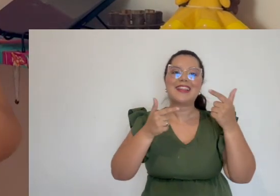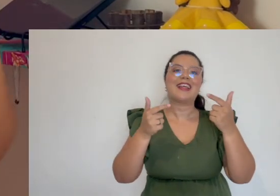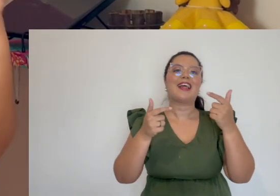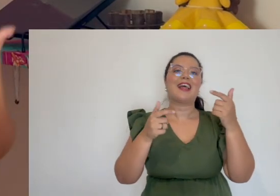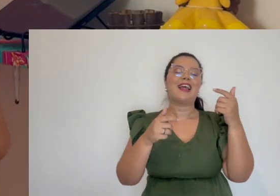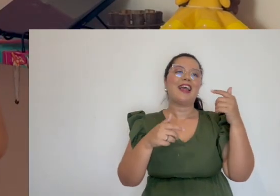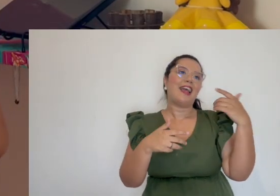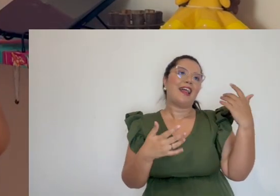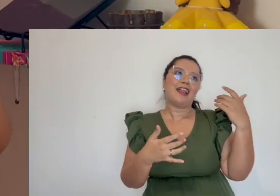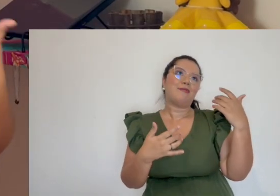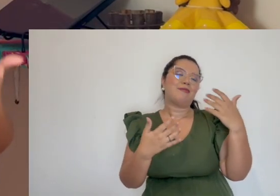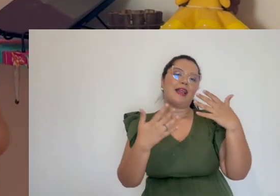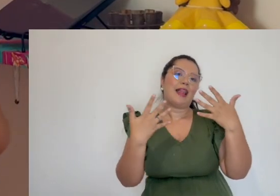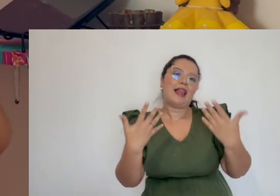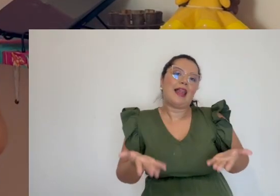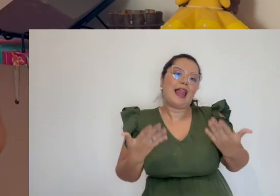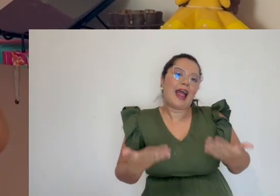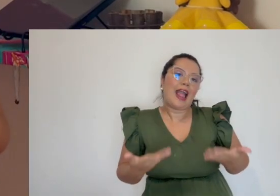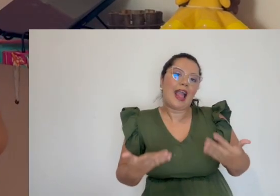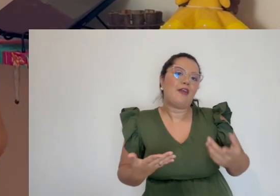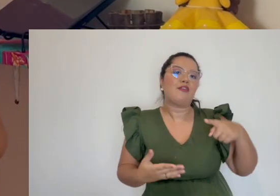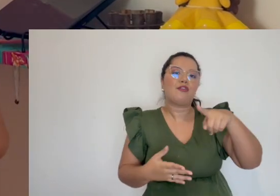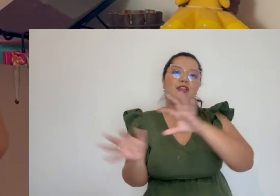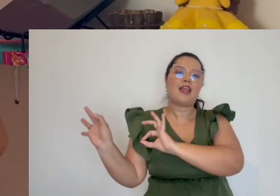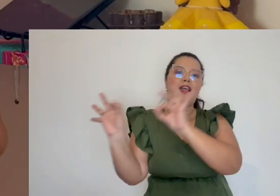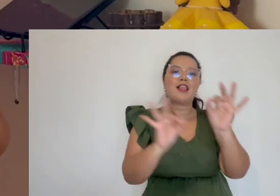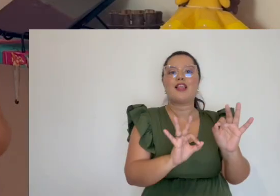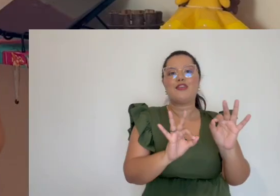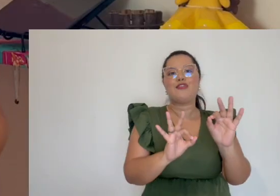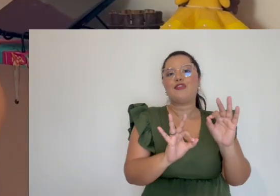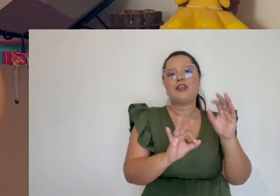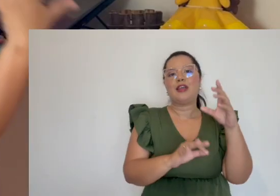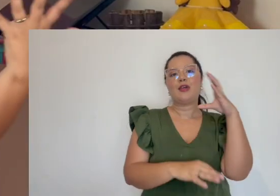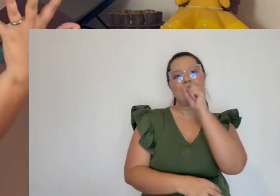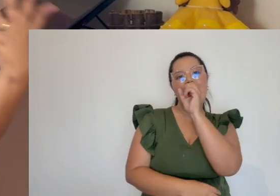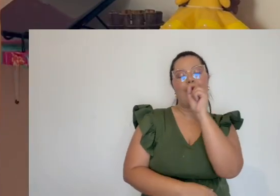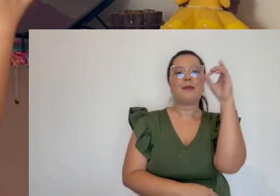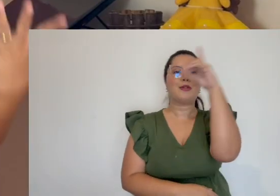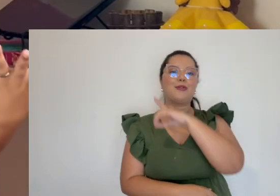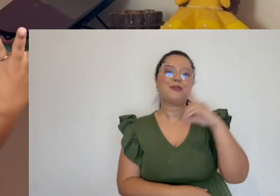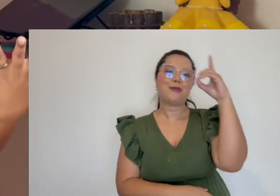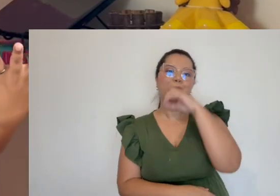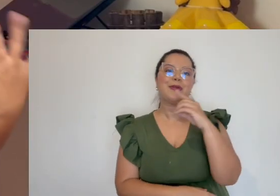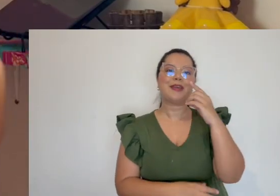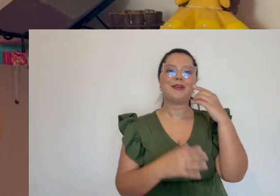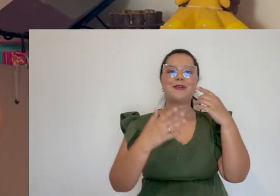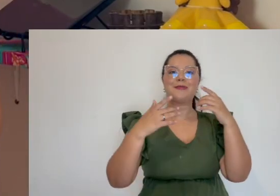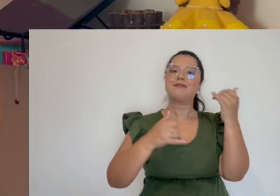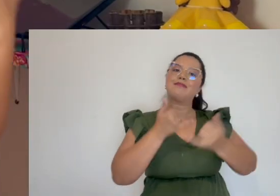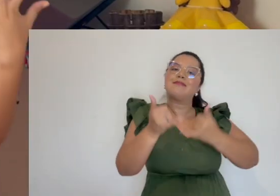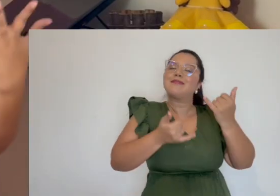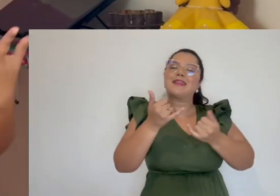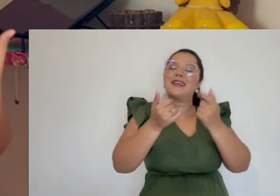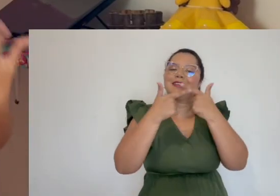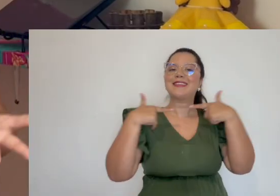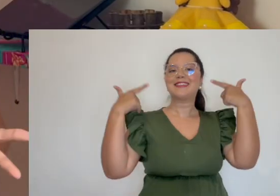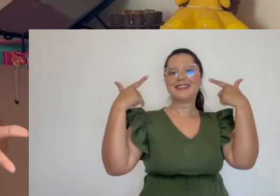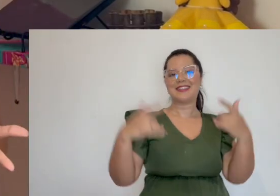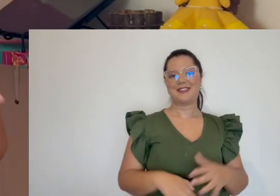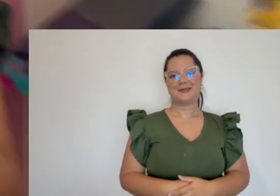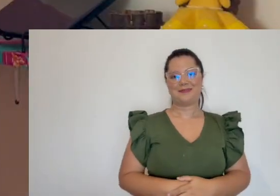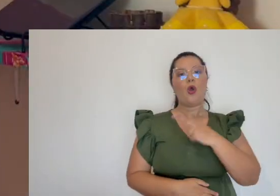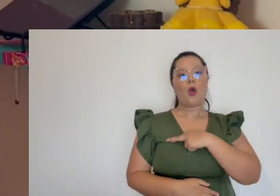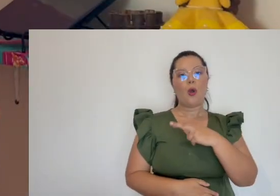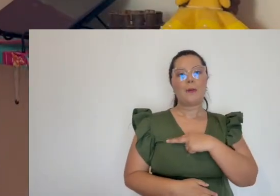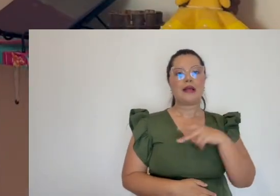muito engraçada, leve, aquele filme que você vai colocar no final de semana para sorrir, para se divertir, para deixar a coisa mais